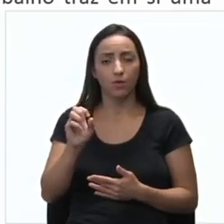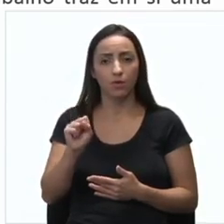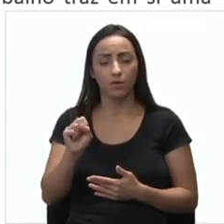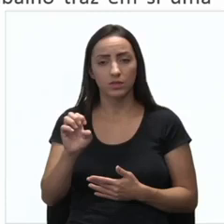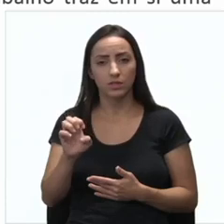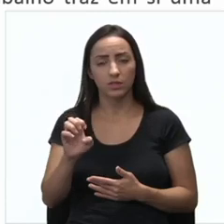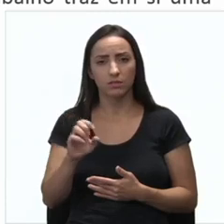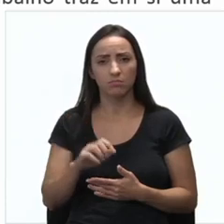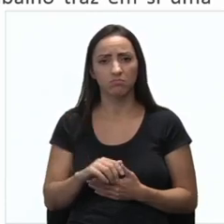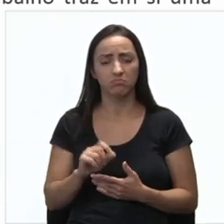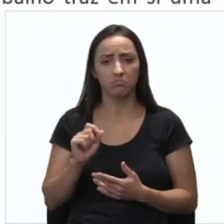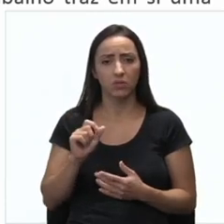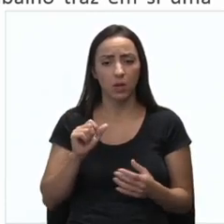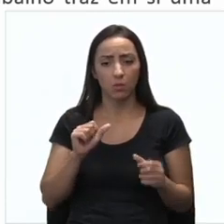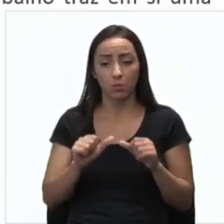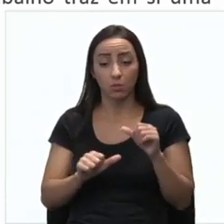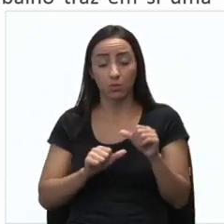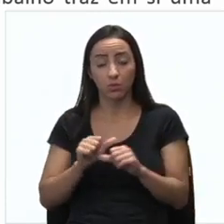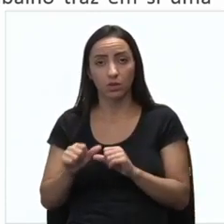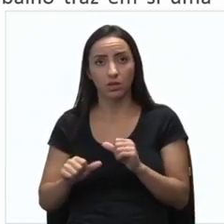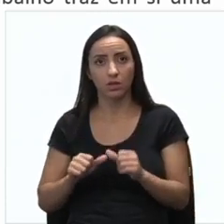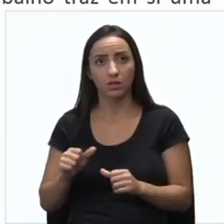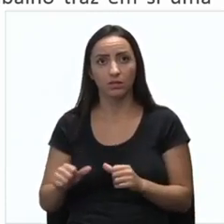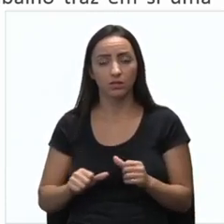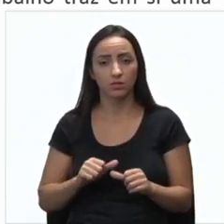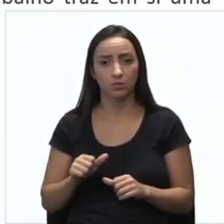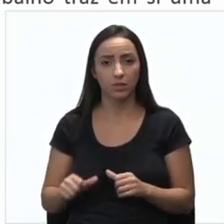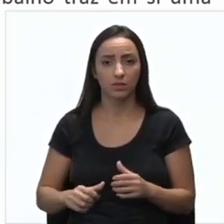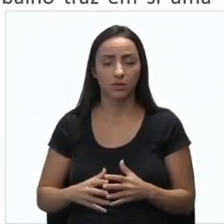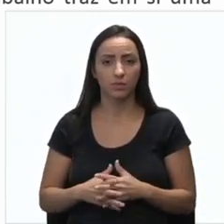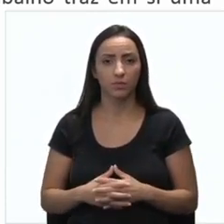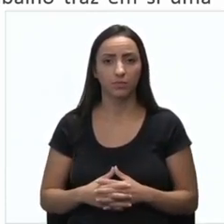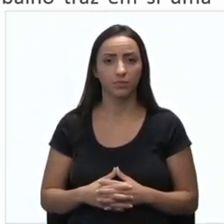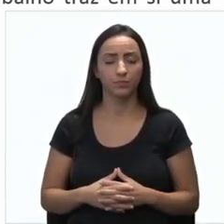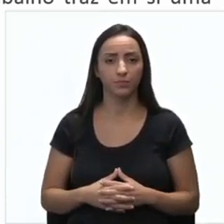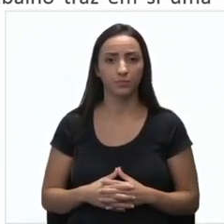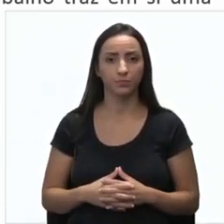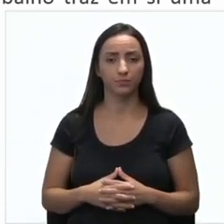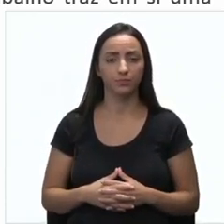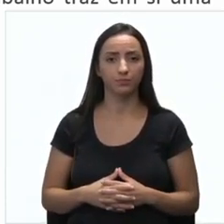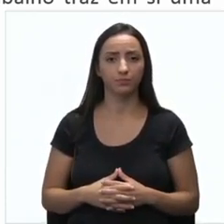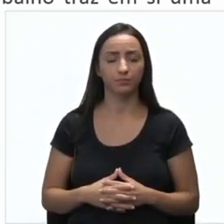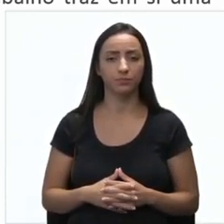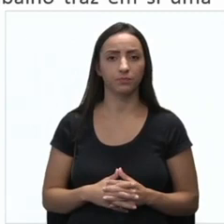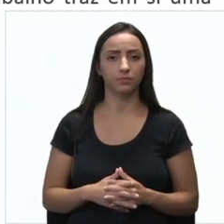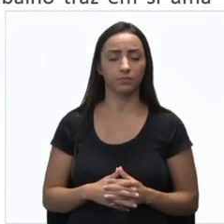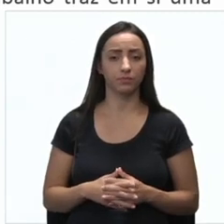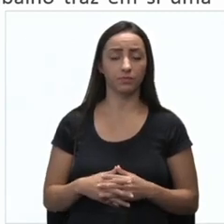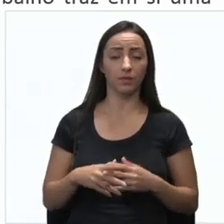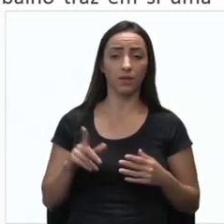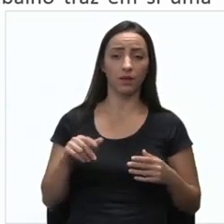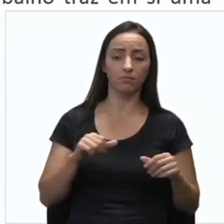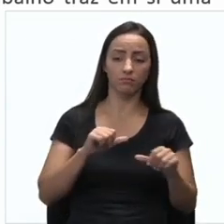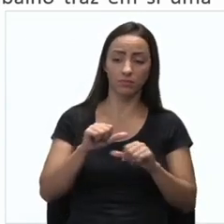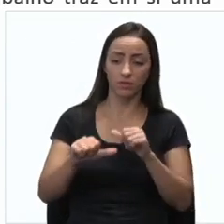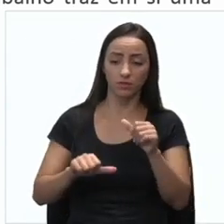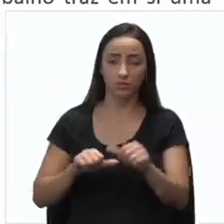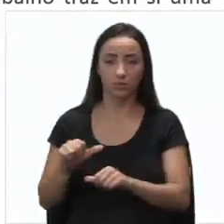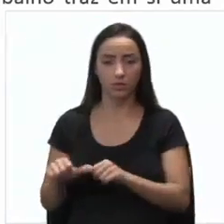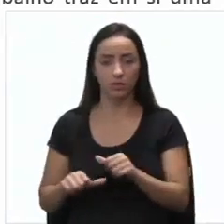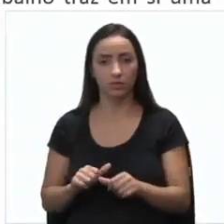a metamorfose aqui como transformação, né? A questão da